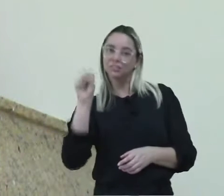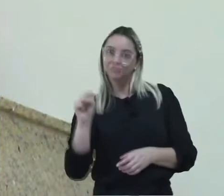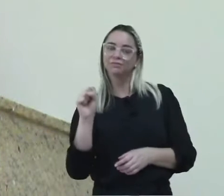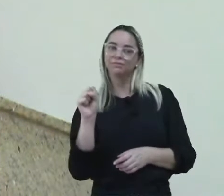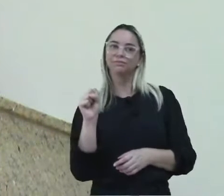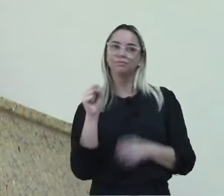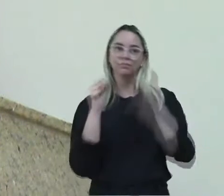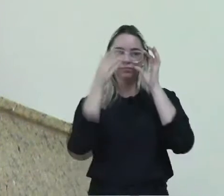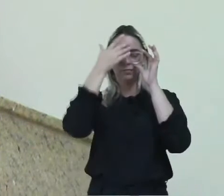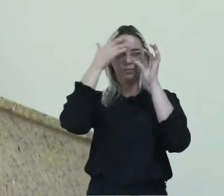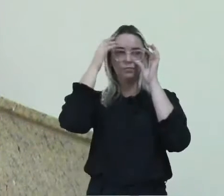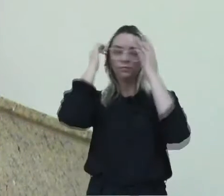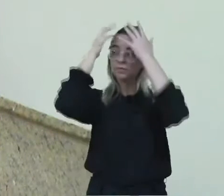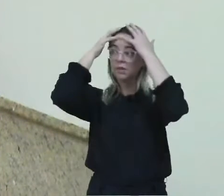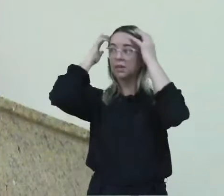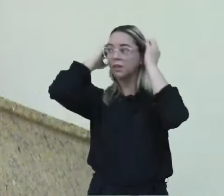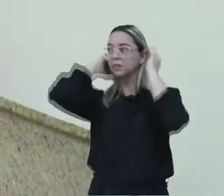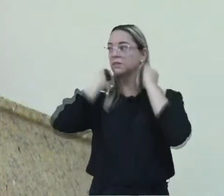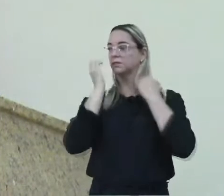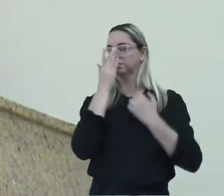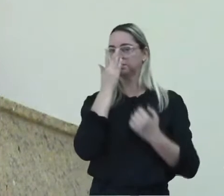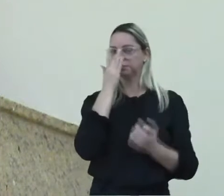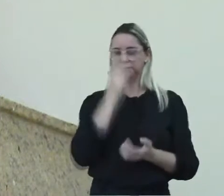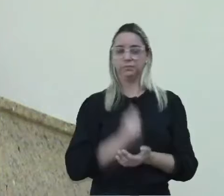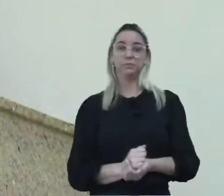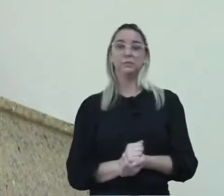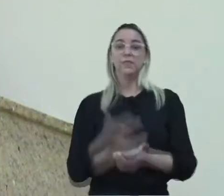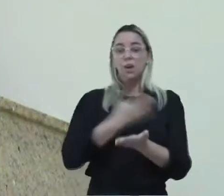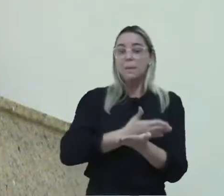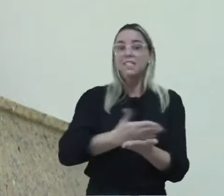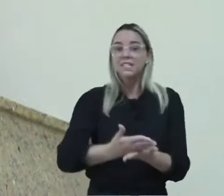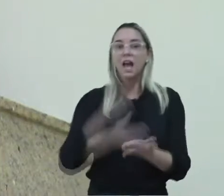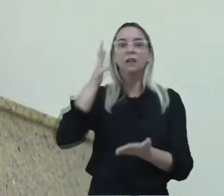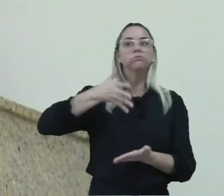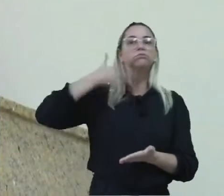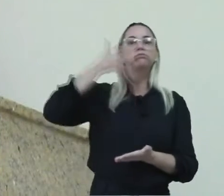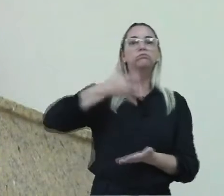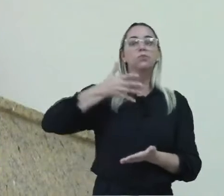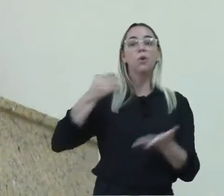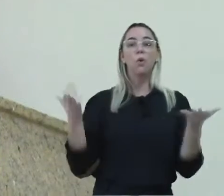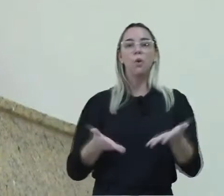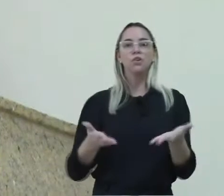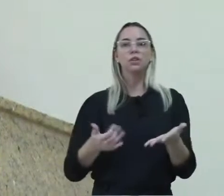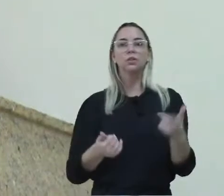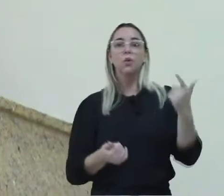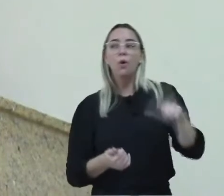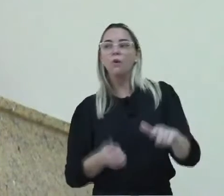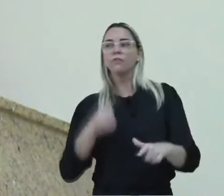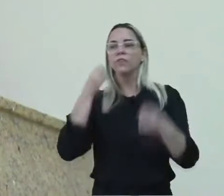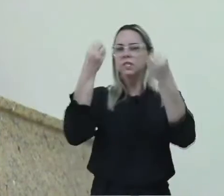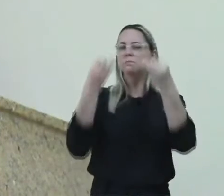daqui a pouco falo sobre isso. Mas quero iniciar meu pronunciamento aqui de hoje mais uma vez